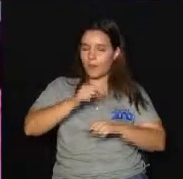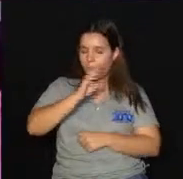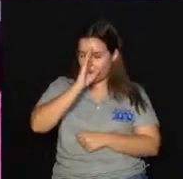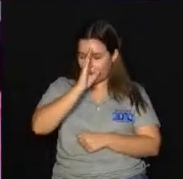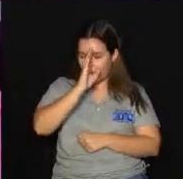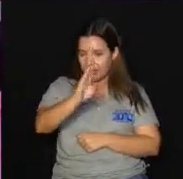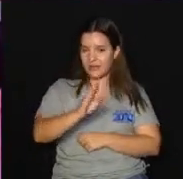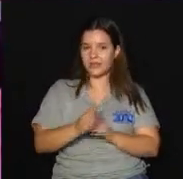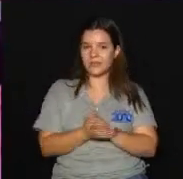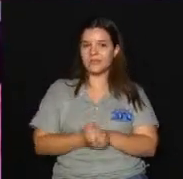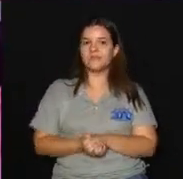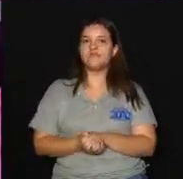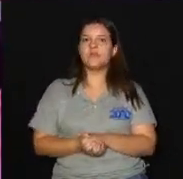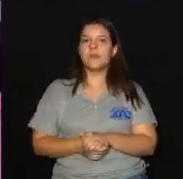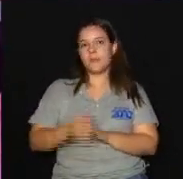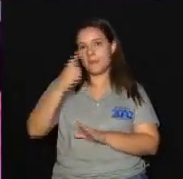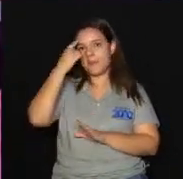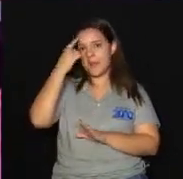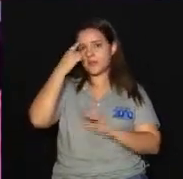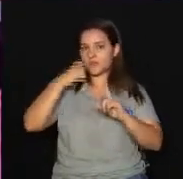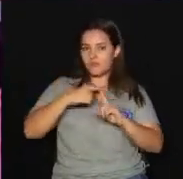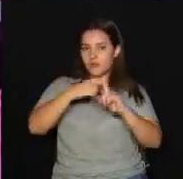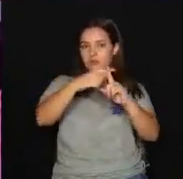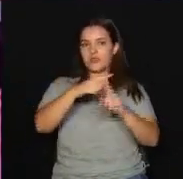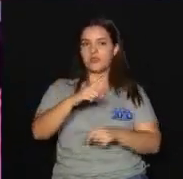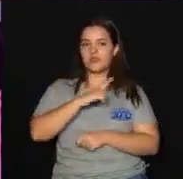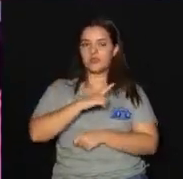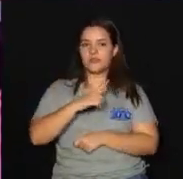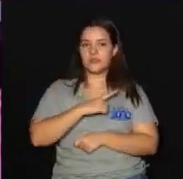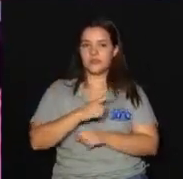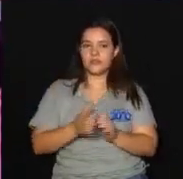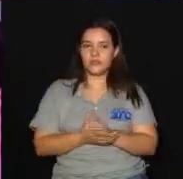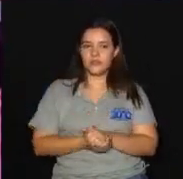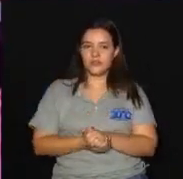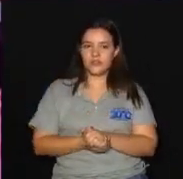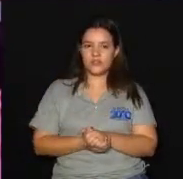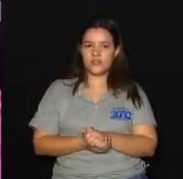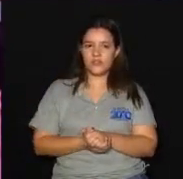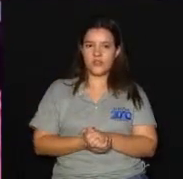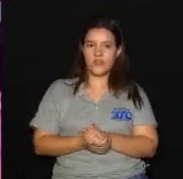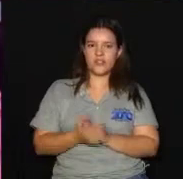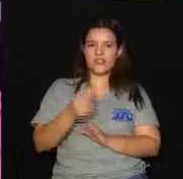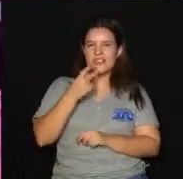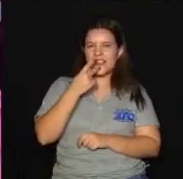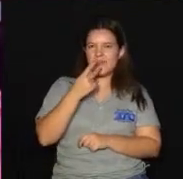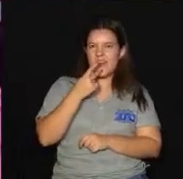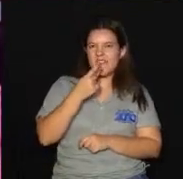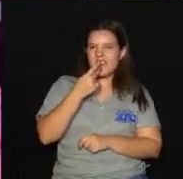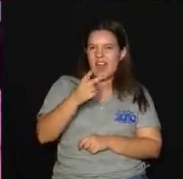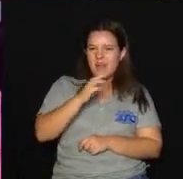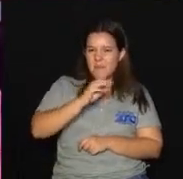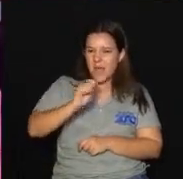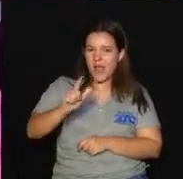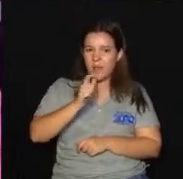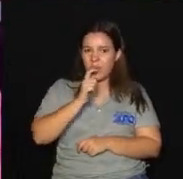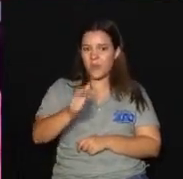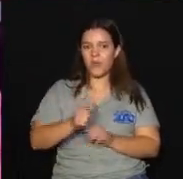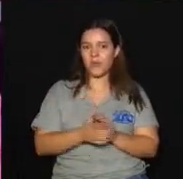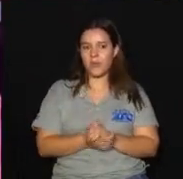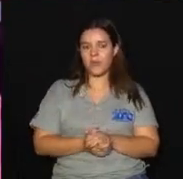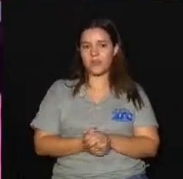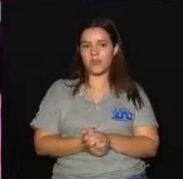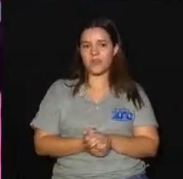foi muito positiva, não querendo criar nenhuma polêmica ou nenhuma. Por outro lado,